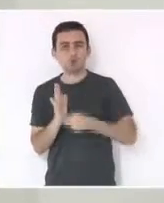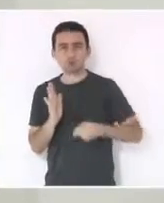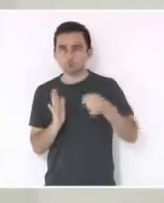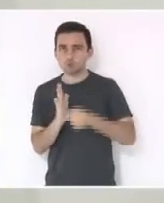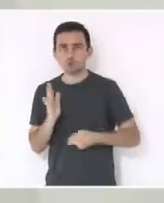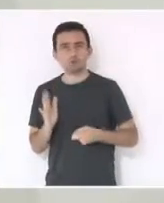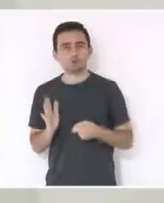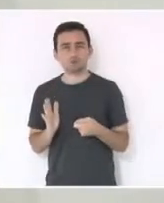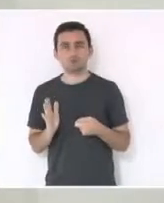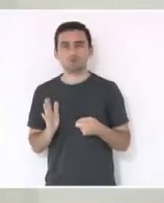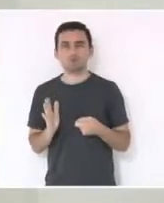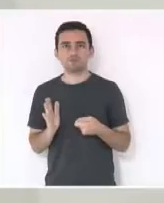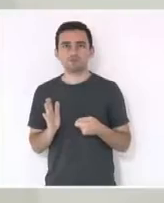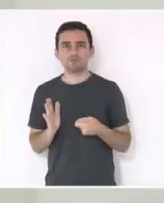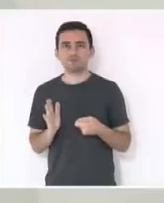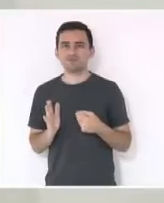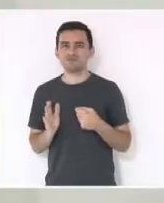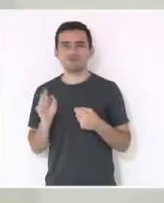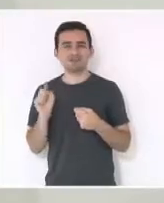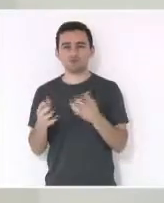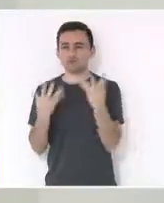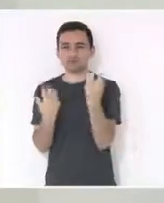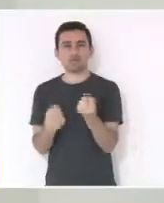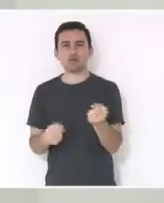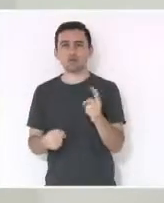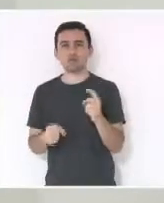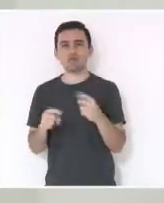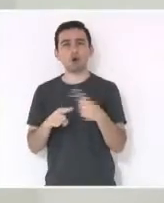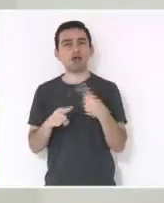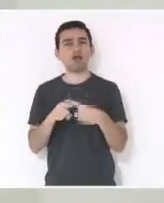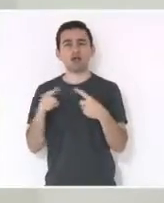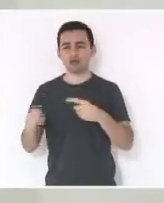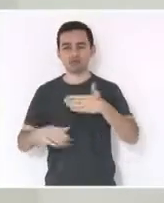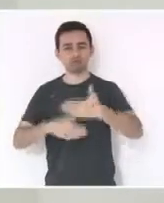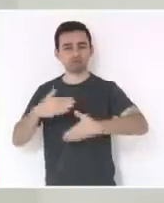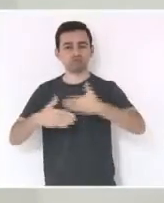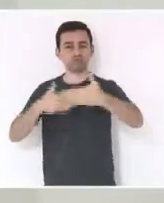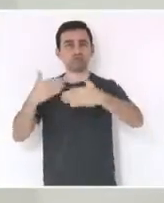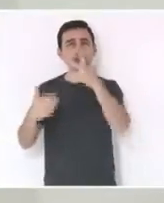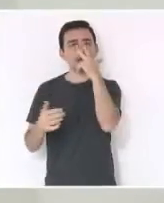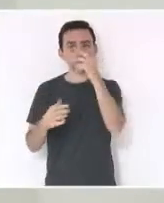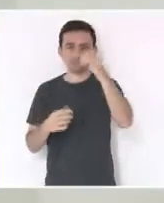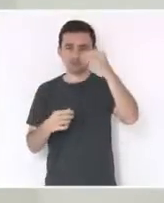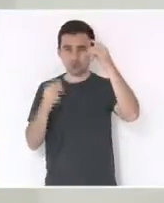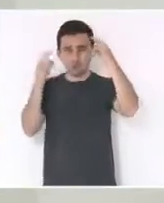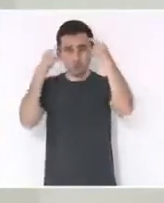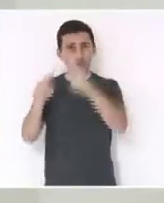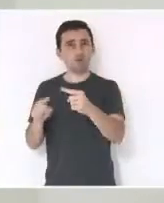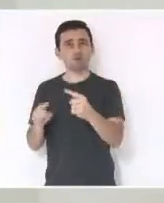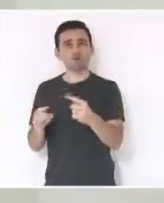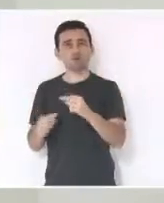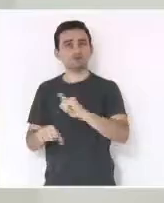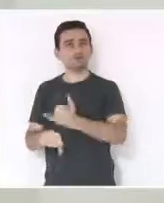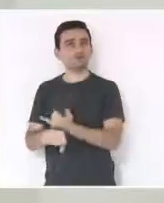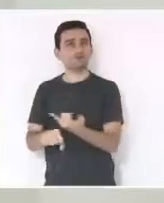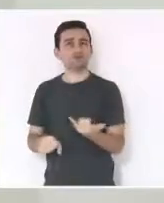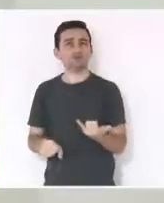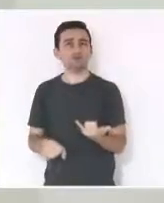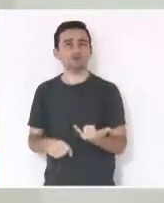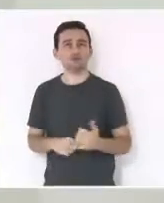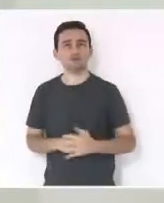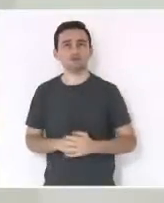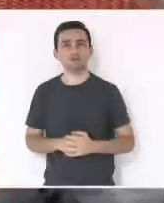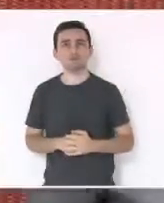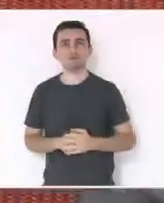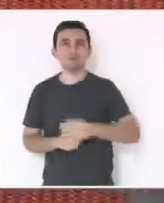atitude contra o desenvolvimento planejado e sustentável da grande rio deputado que eles está a dar